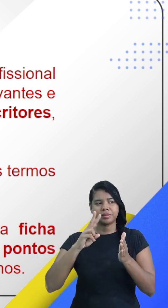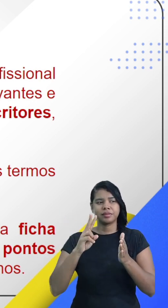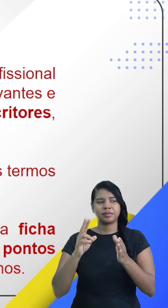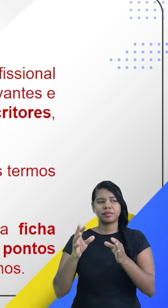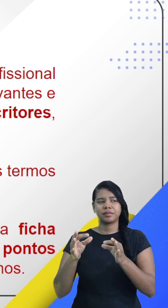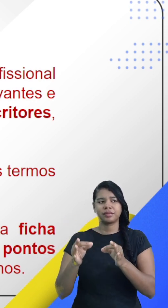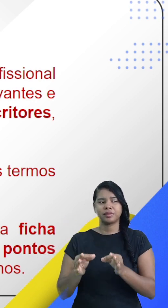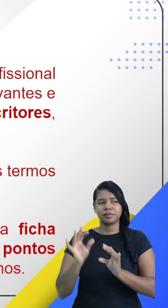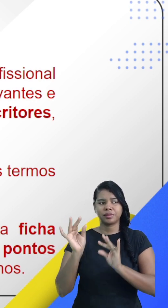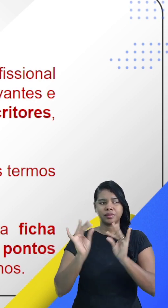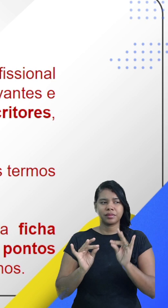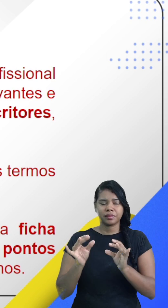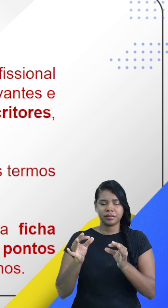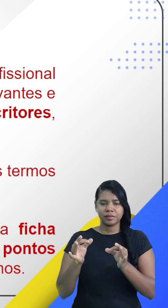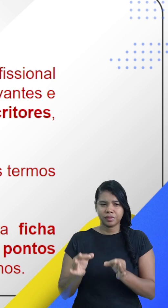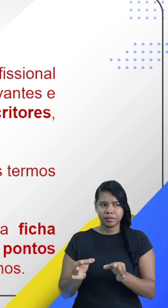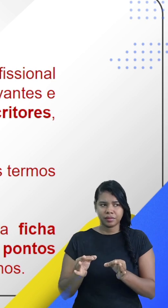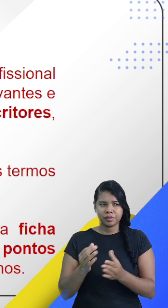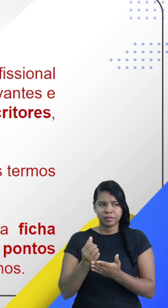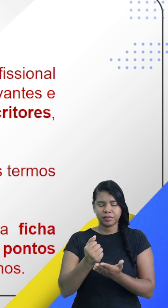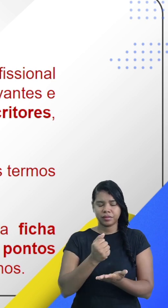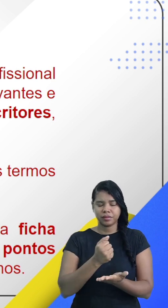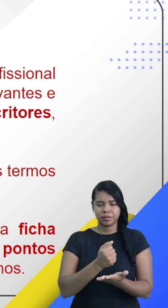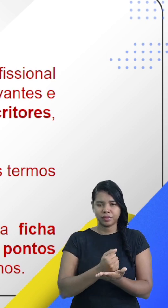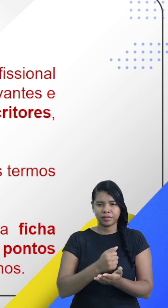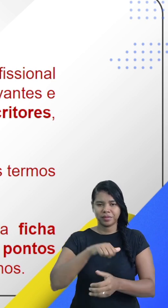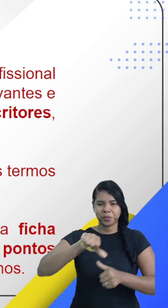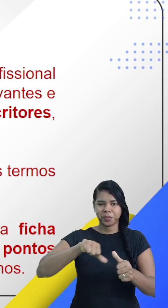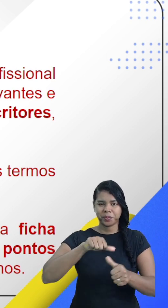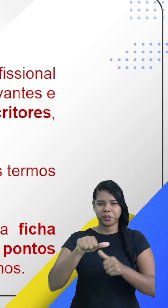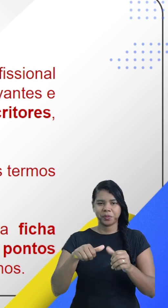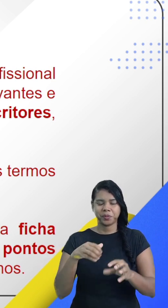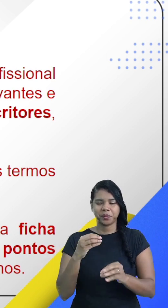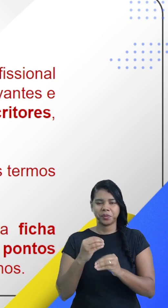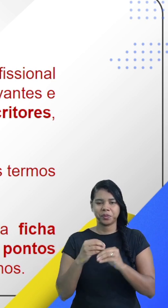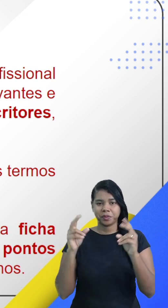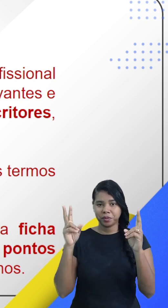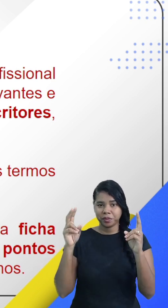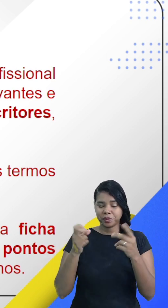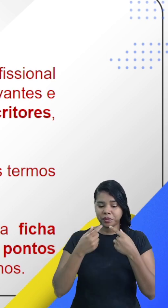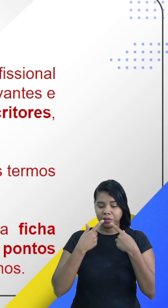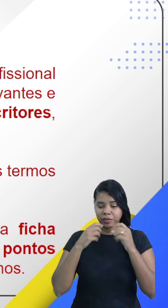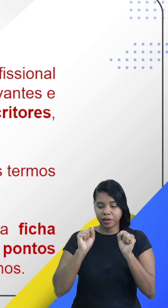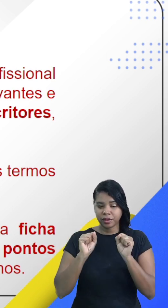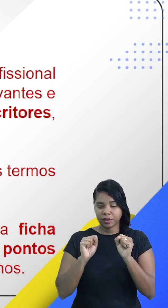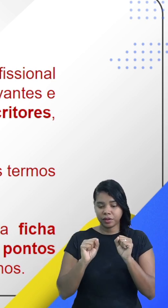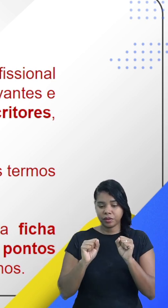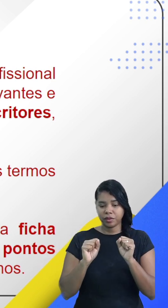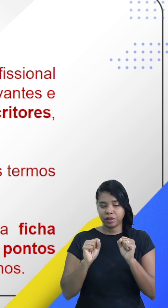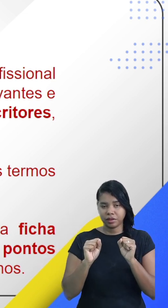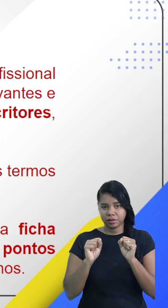coerente e assertiva do documento, transformando esses termos em linguagem em